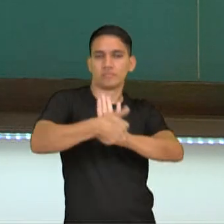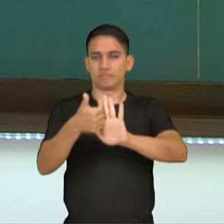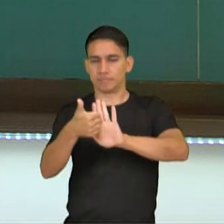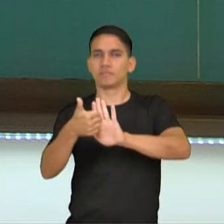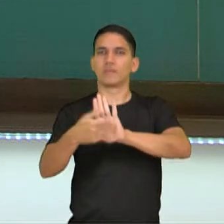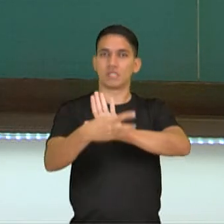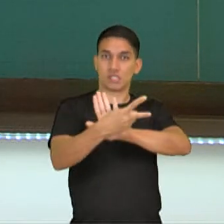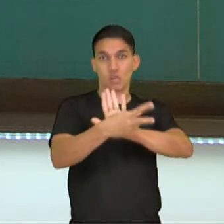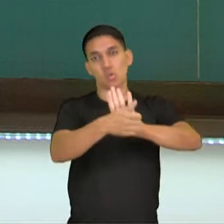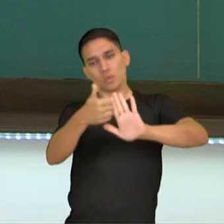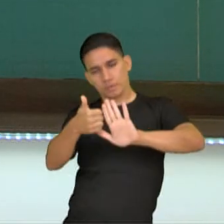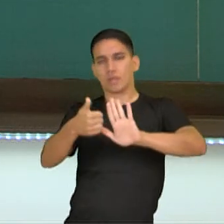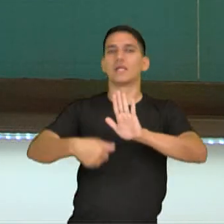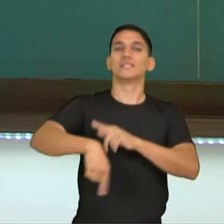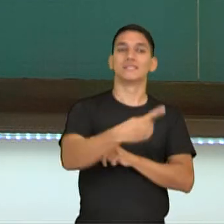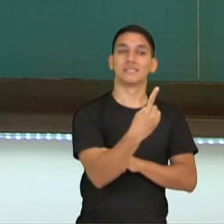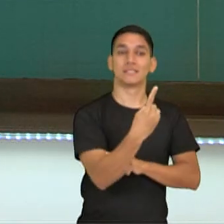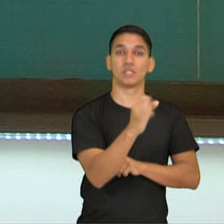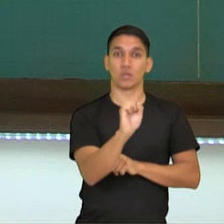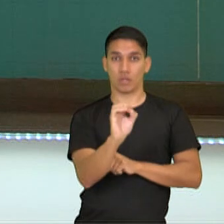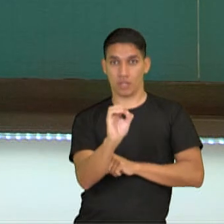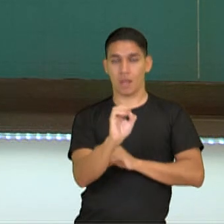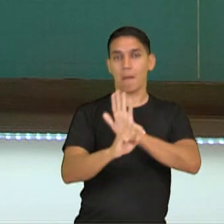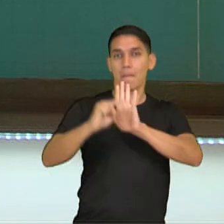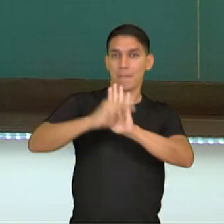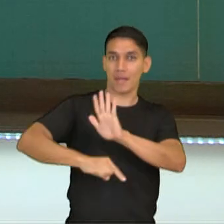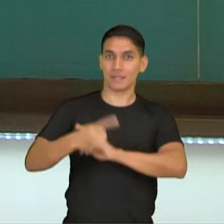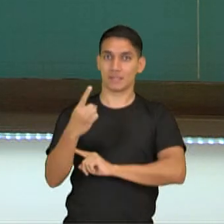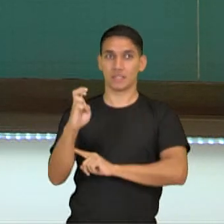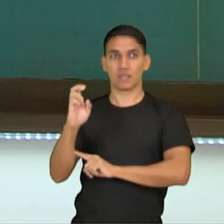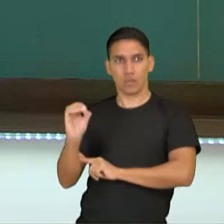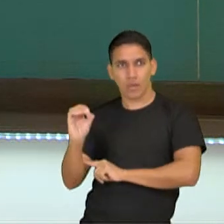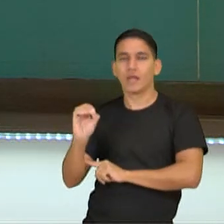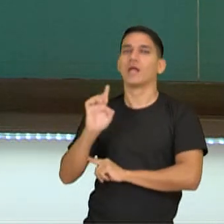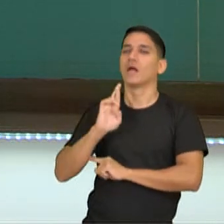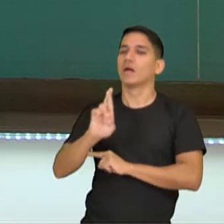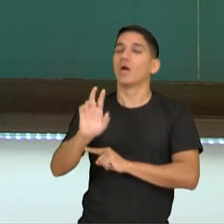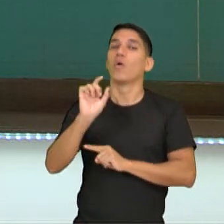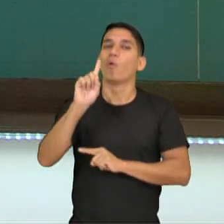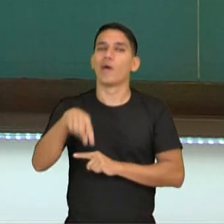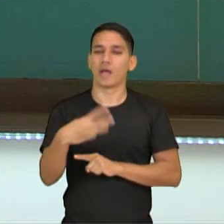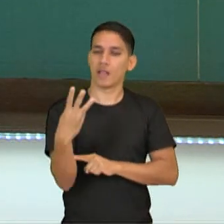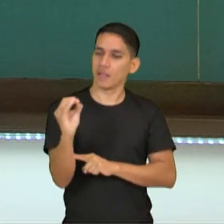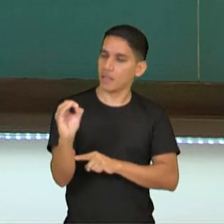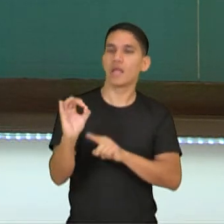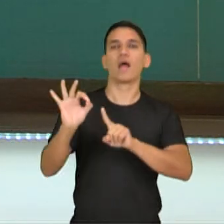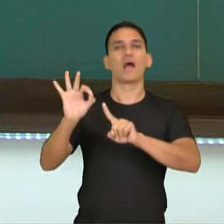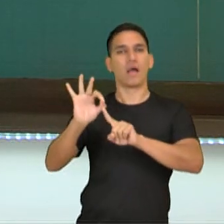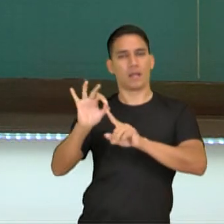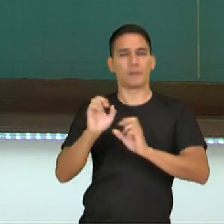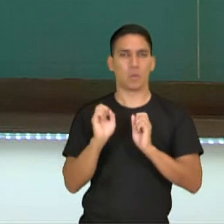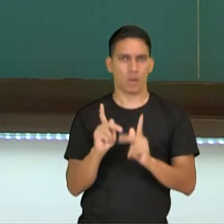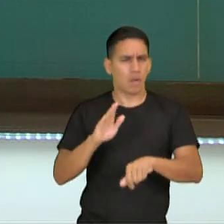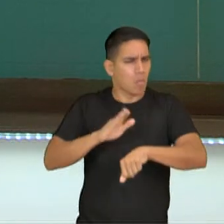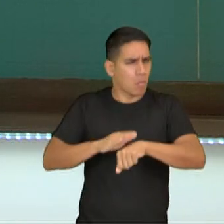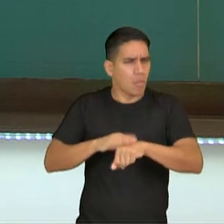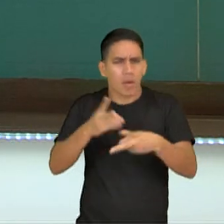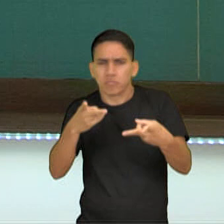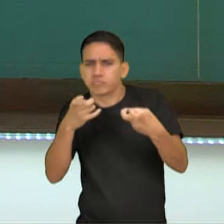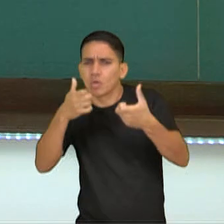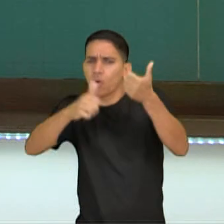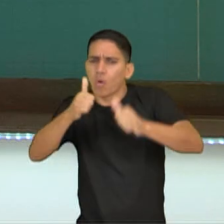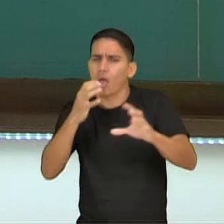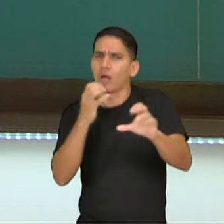primeiro, então 180 menos 150 graus, que equivale ao ângulo de 30 graus. Na hora de olhar o valor